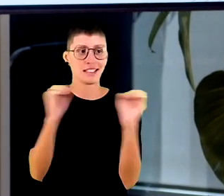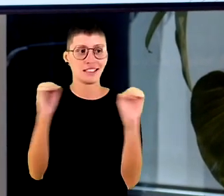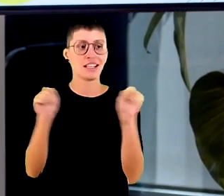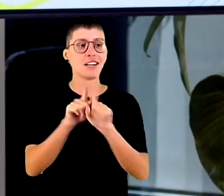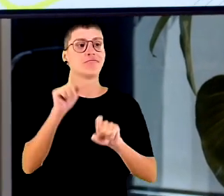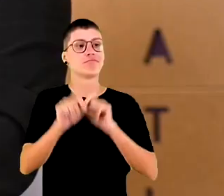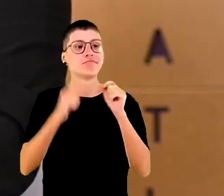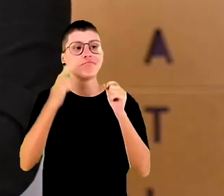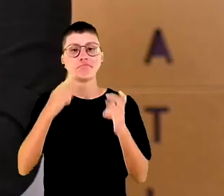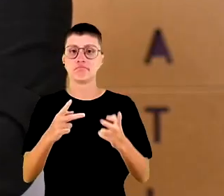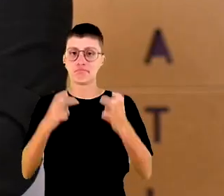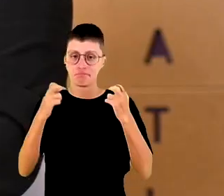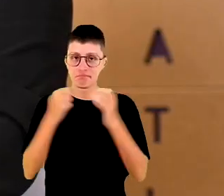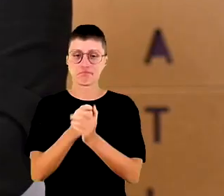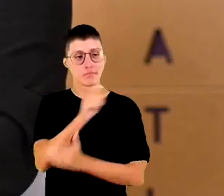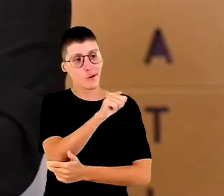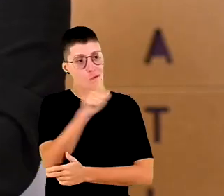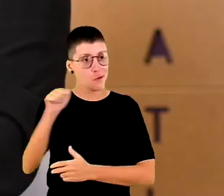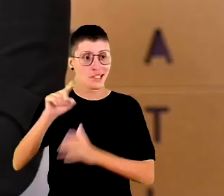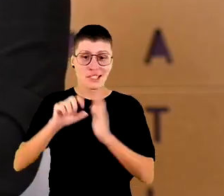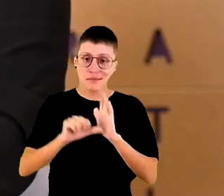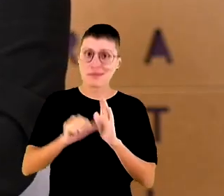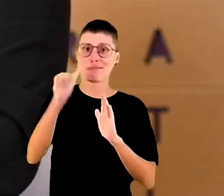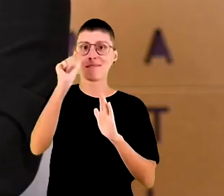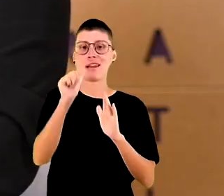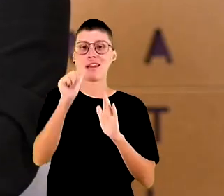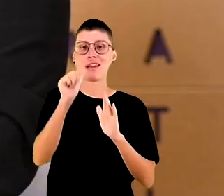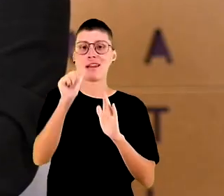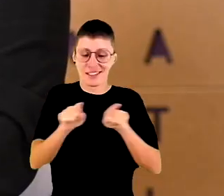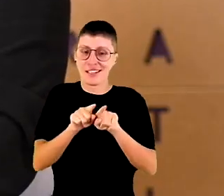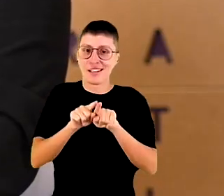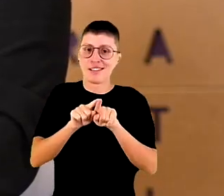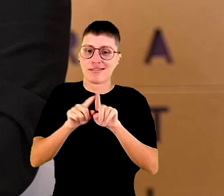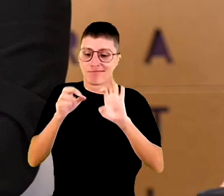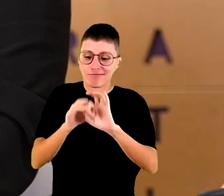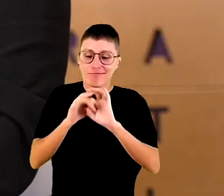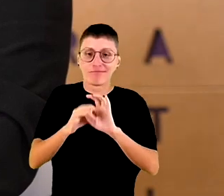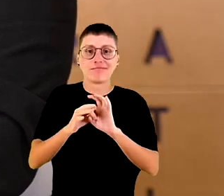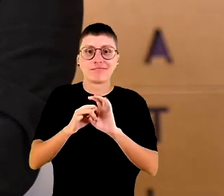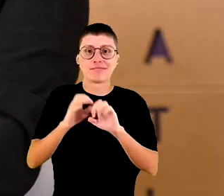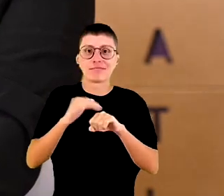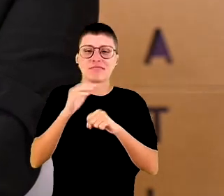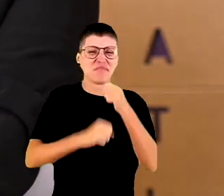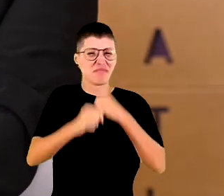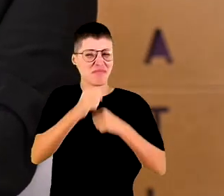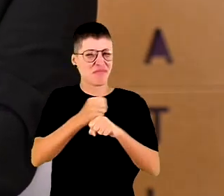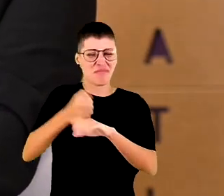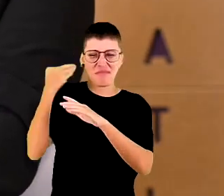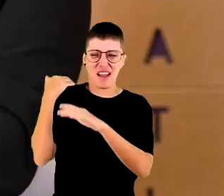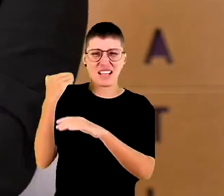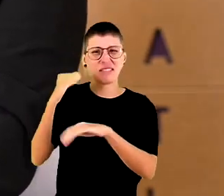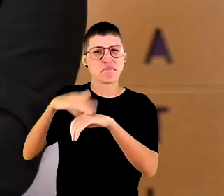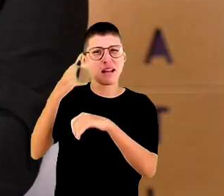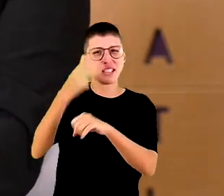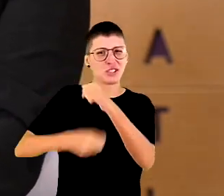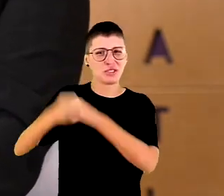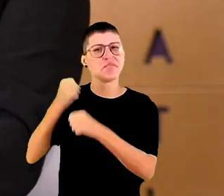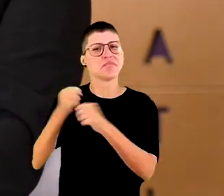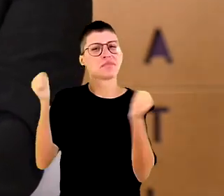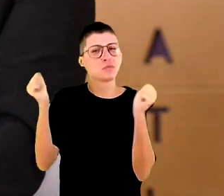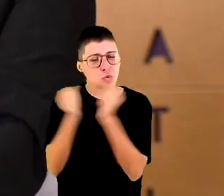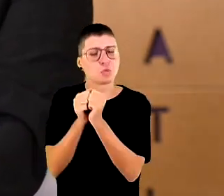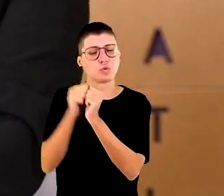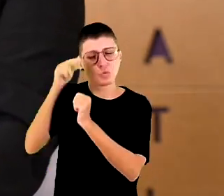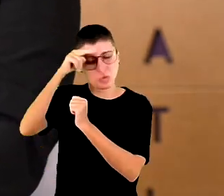Vocês foram nossos primeiros grandes parceiros. Assim, é maio de 2021, faz mais de 2 anos, faz parte da nossa história. A gente